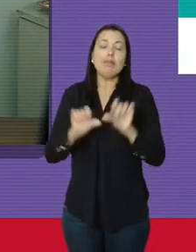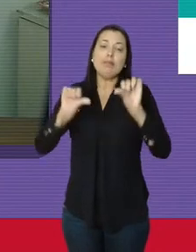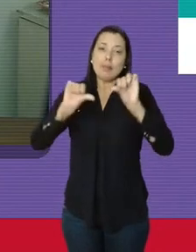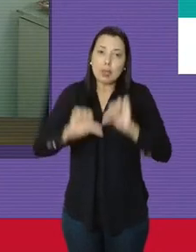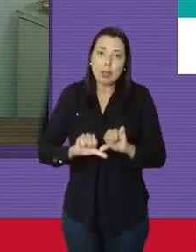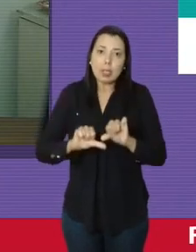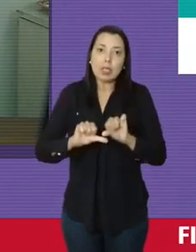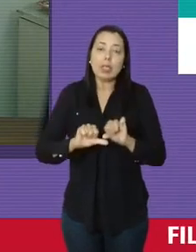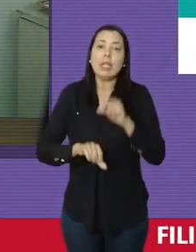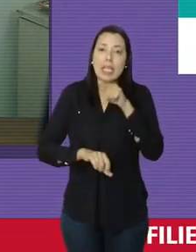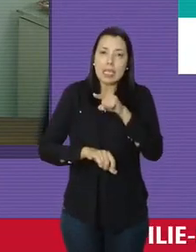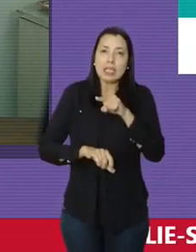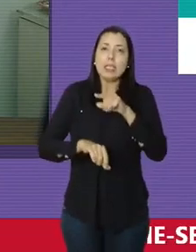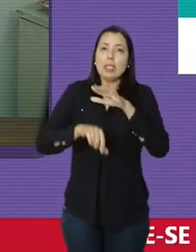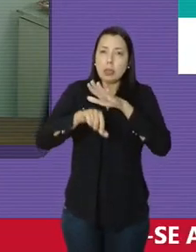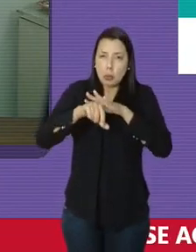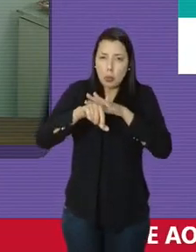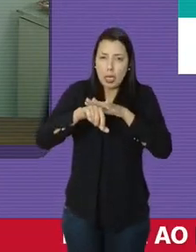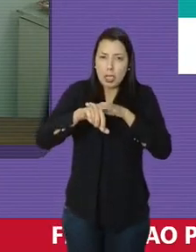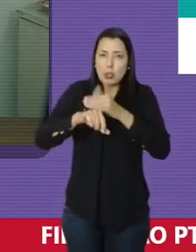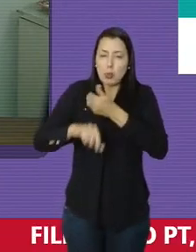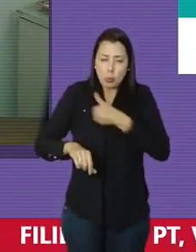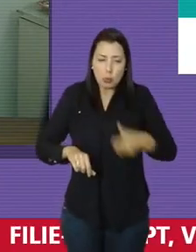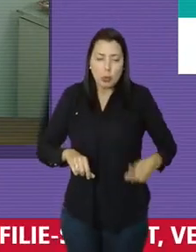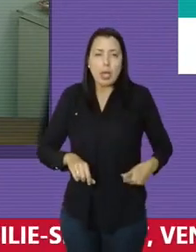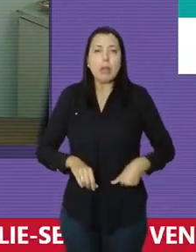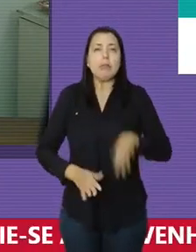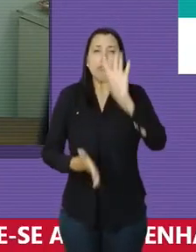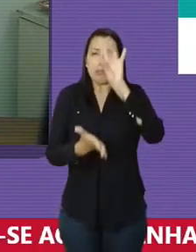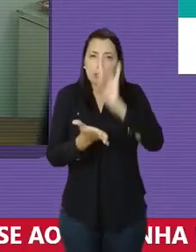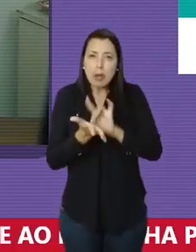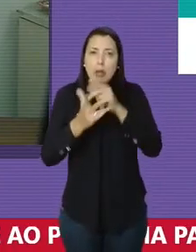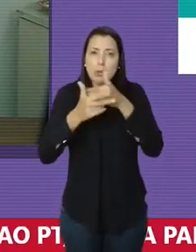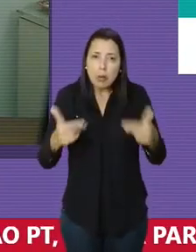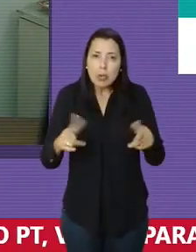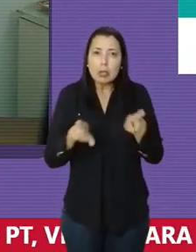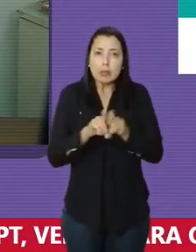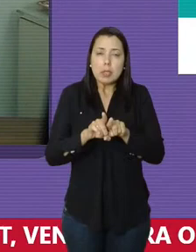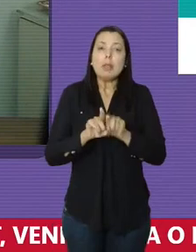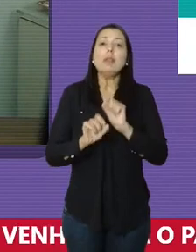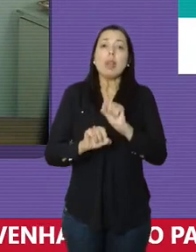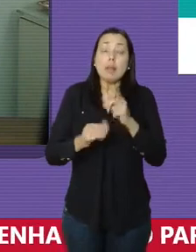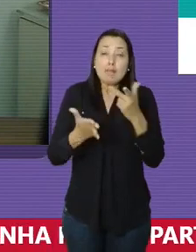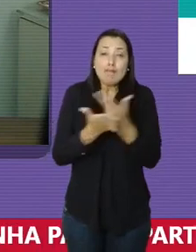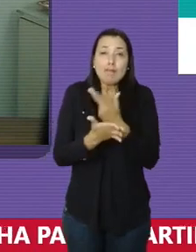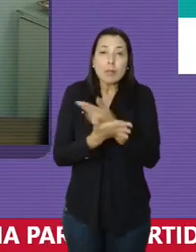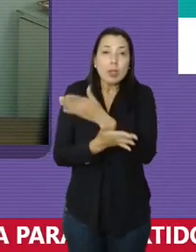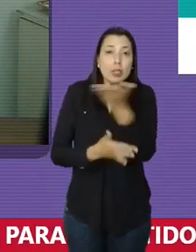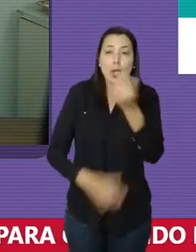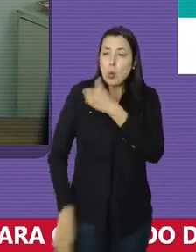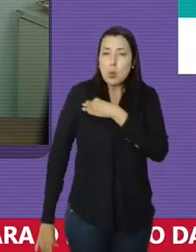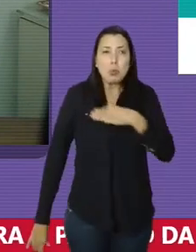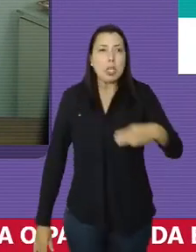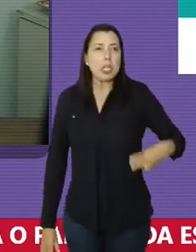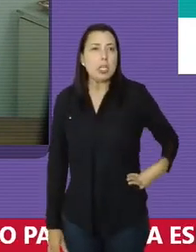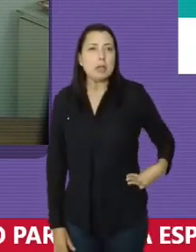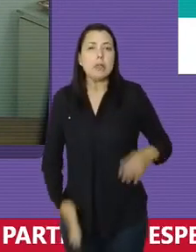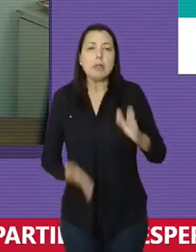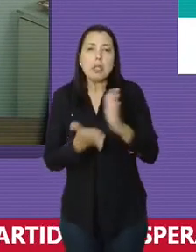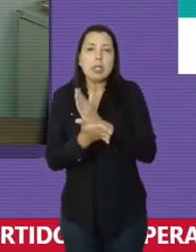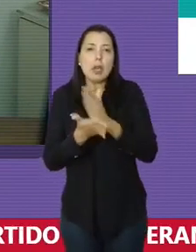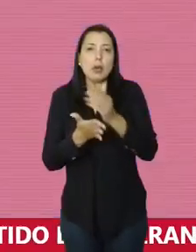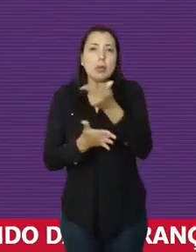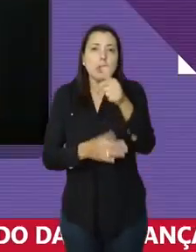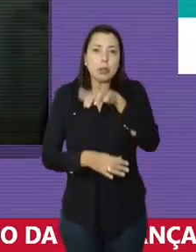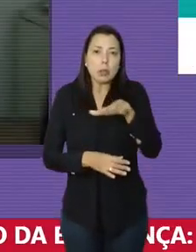A sociopatia deste governo é visível em atitudes do seu chefe, de seus ministros e de alguns de